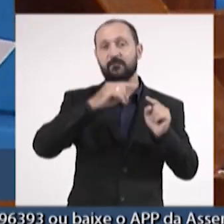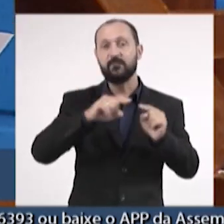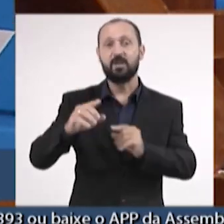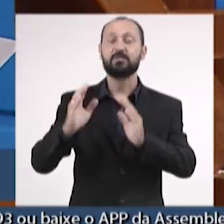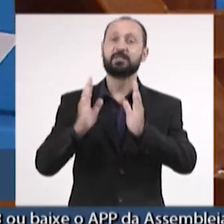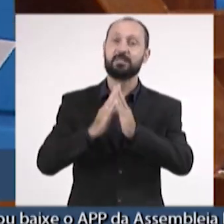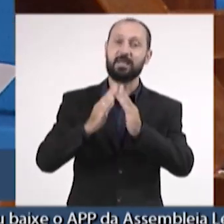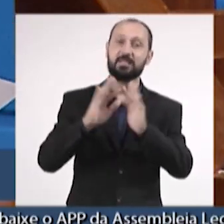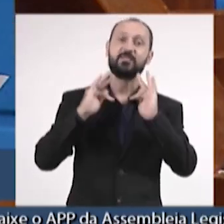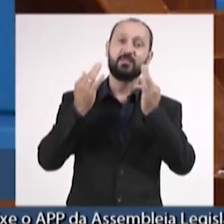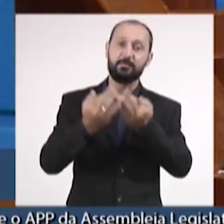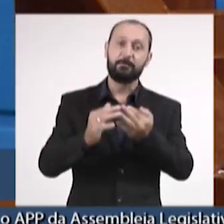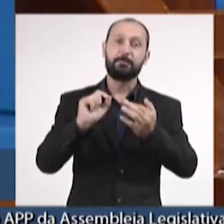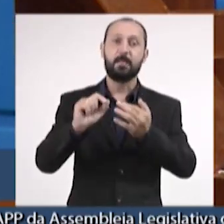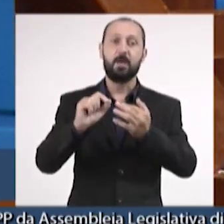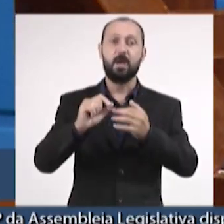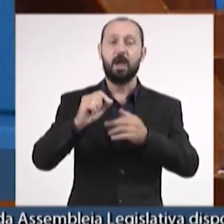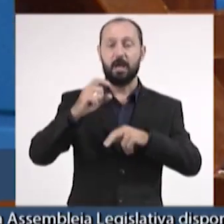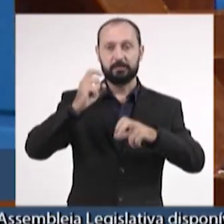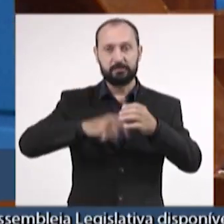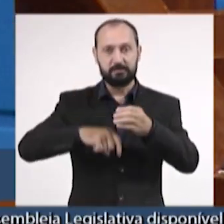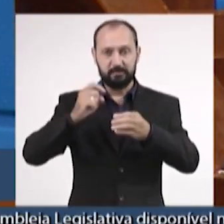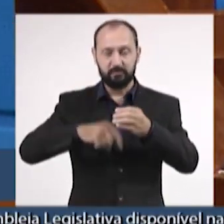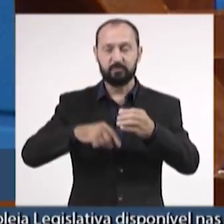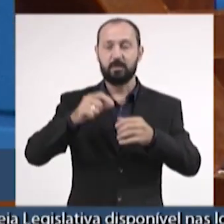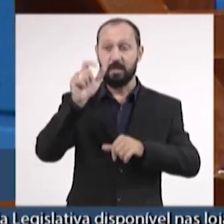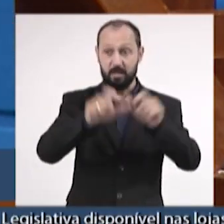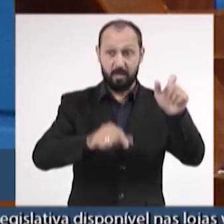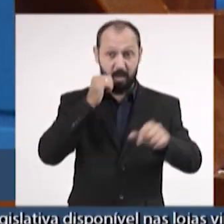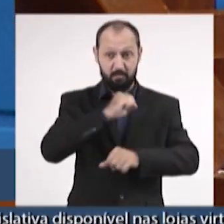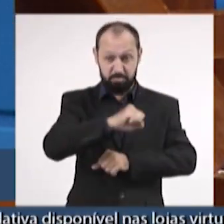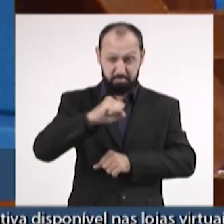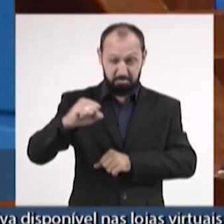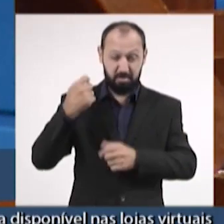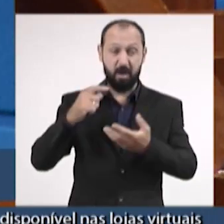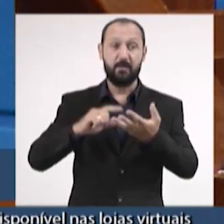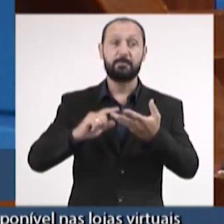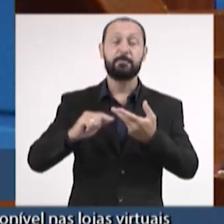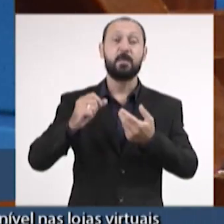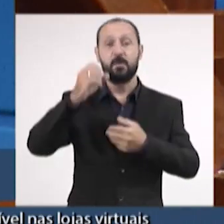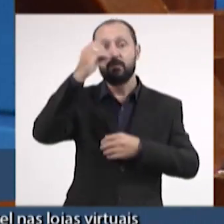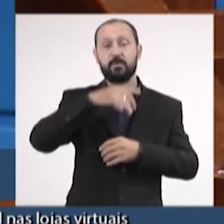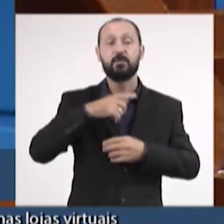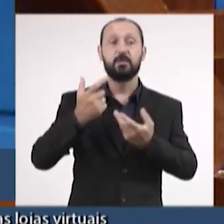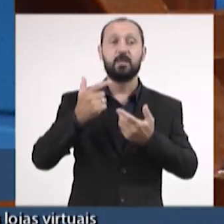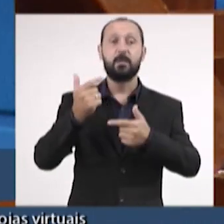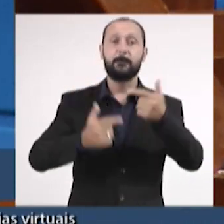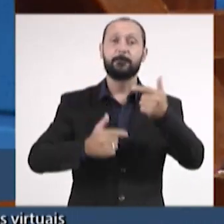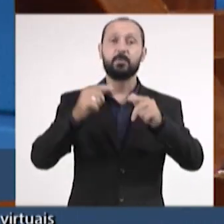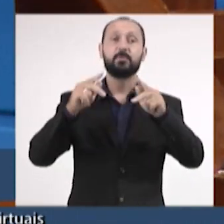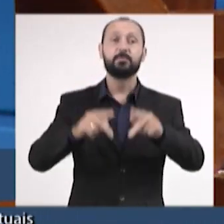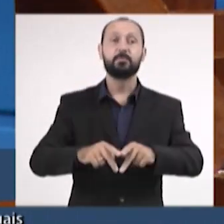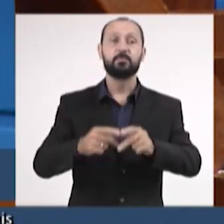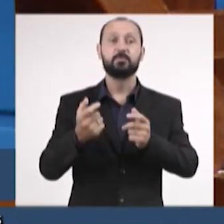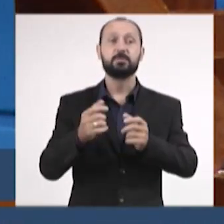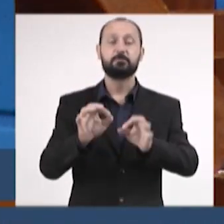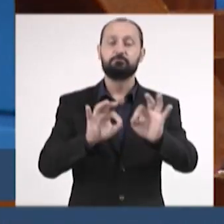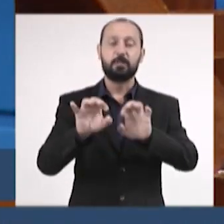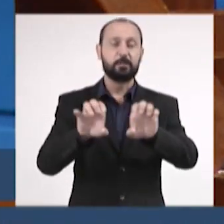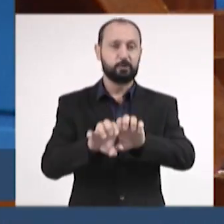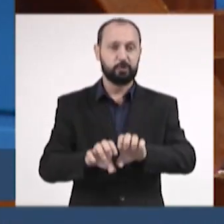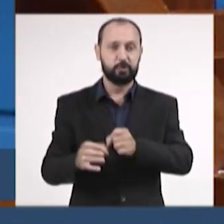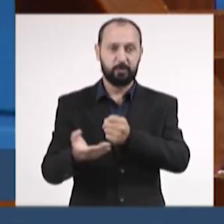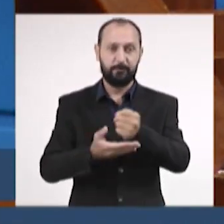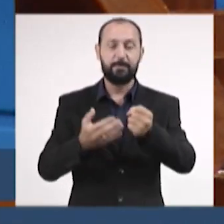doméstica e familiar, a violência sexual, o feminicídio, a violências que ainda contam como políticas públicas menos